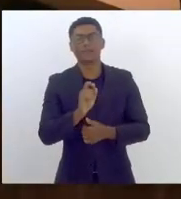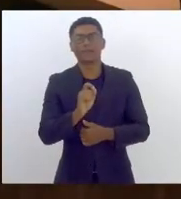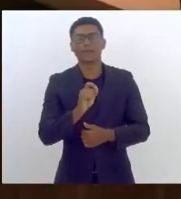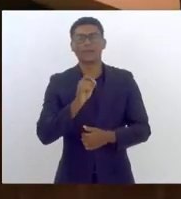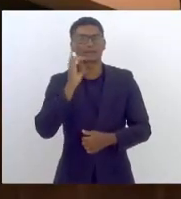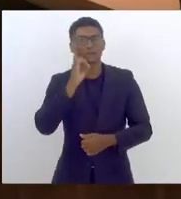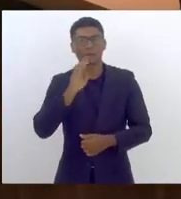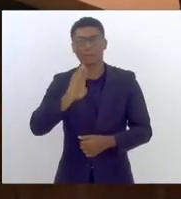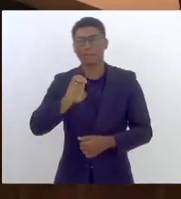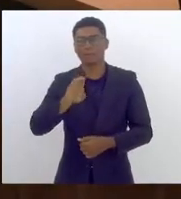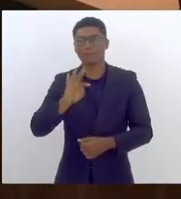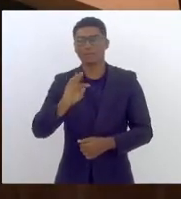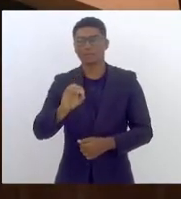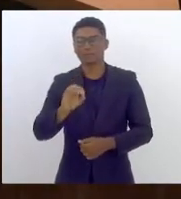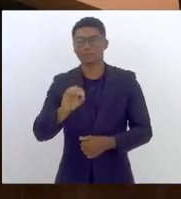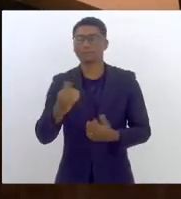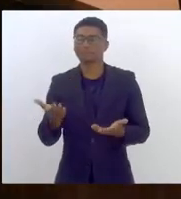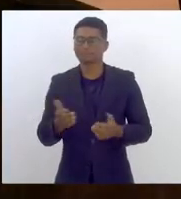Bebeto